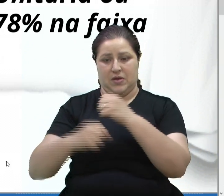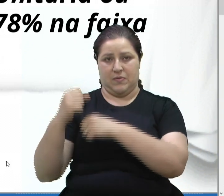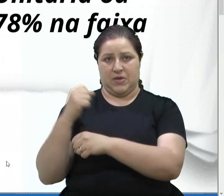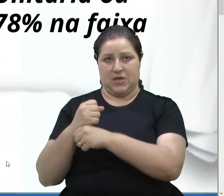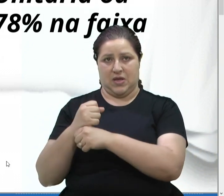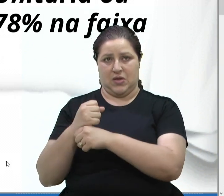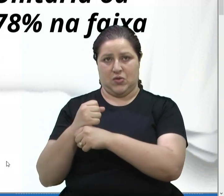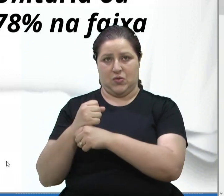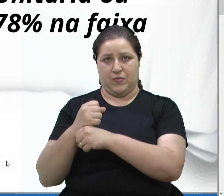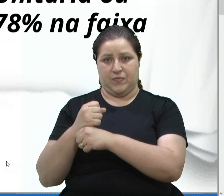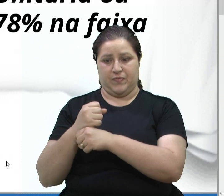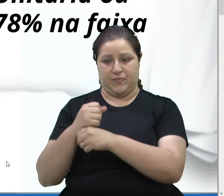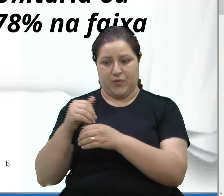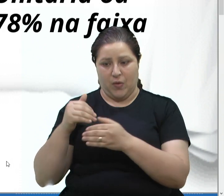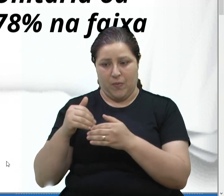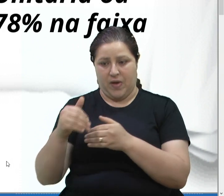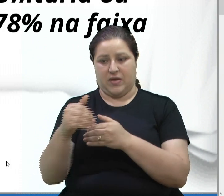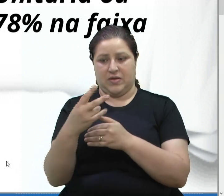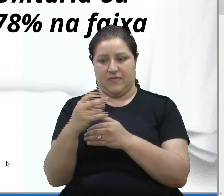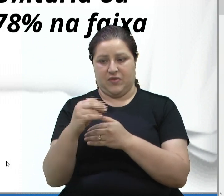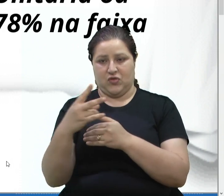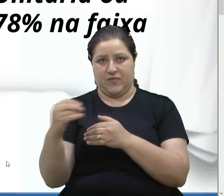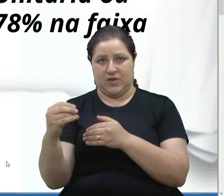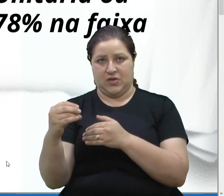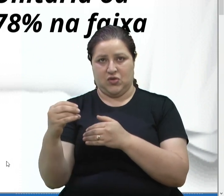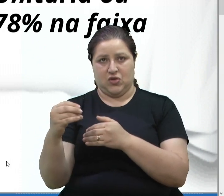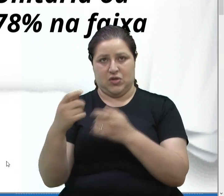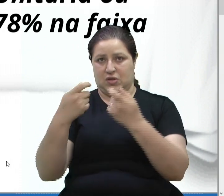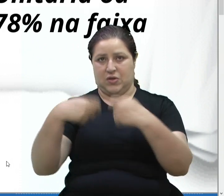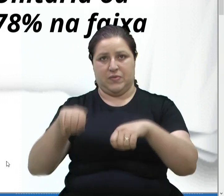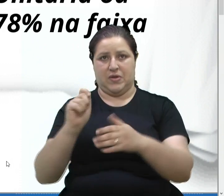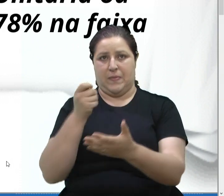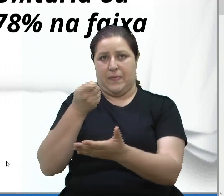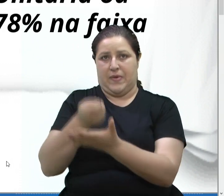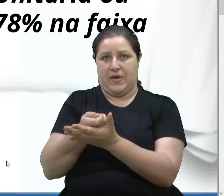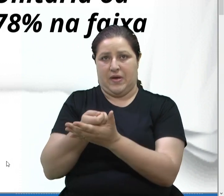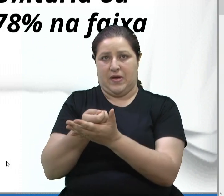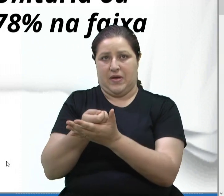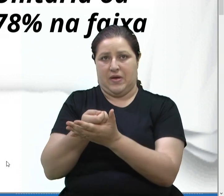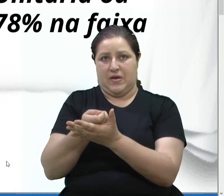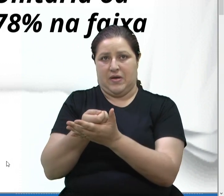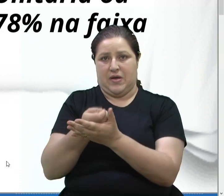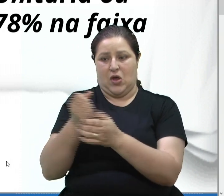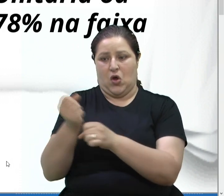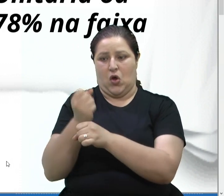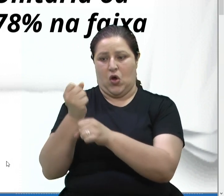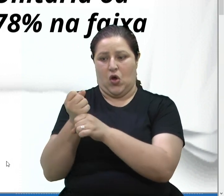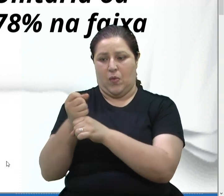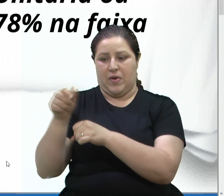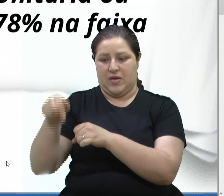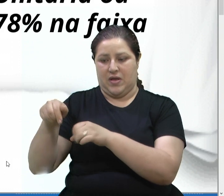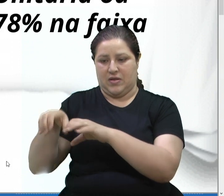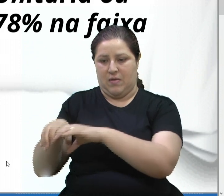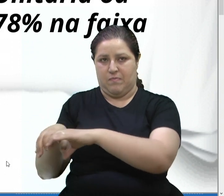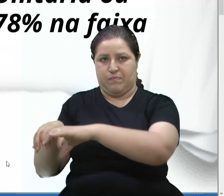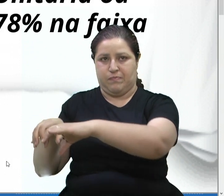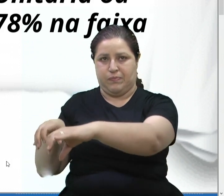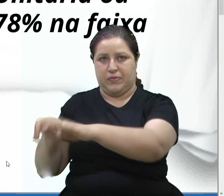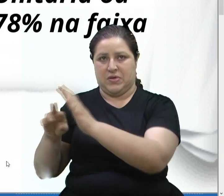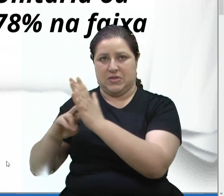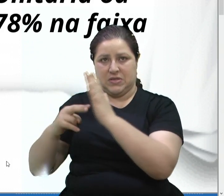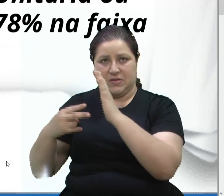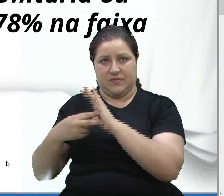de 2020, de pagar pelas obras da rede coletora unitária ou mista, que representa